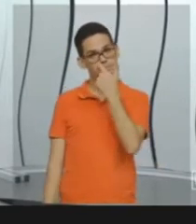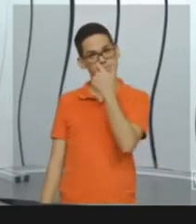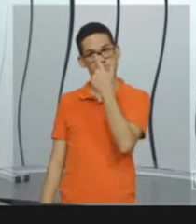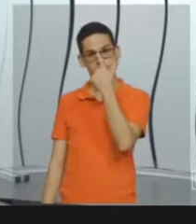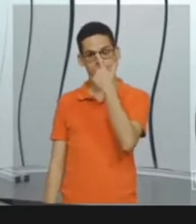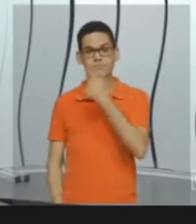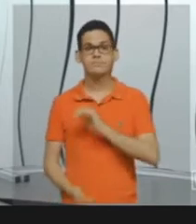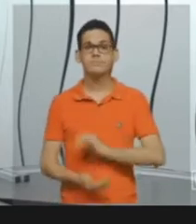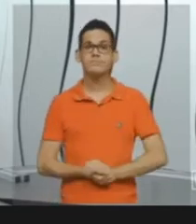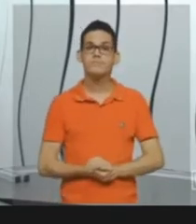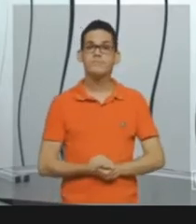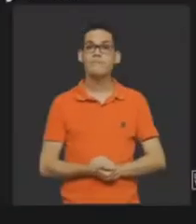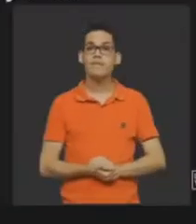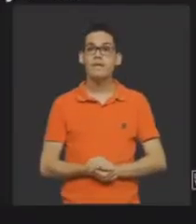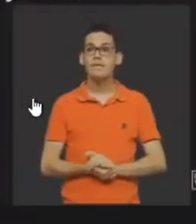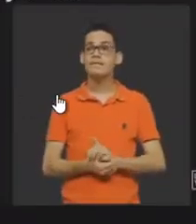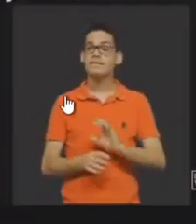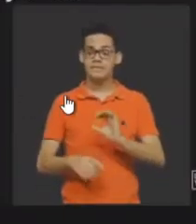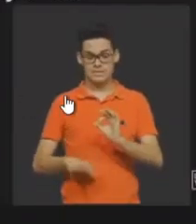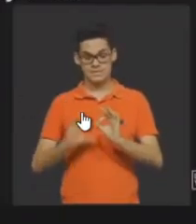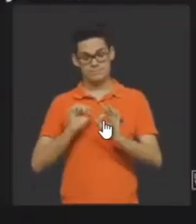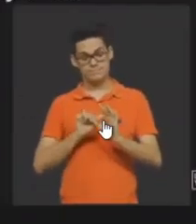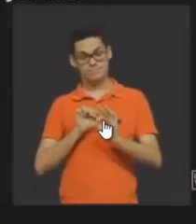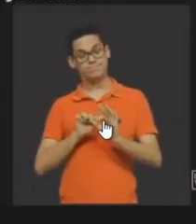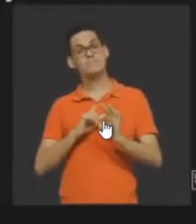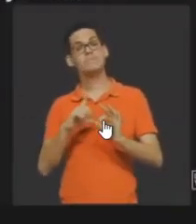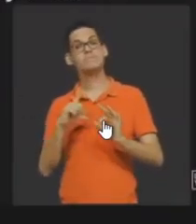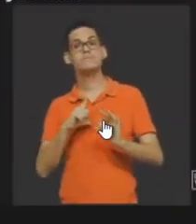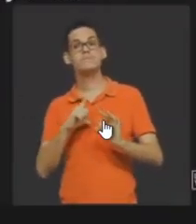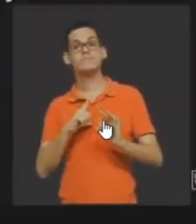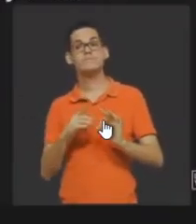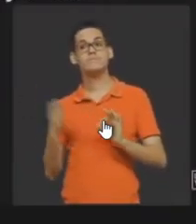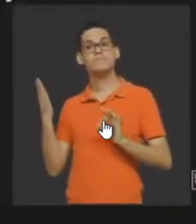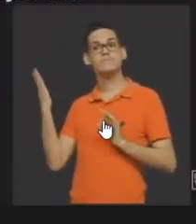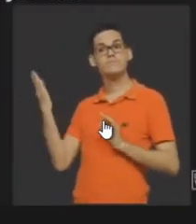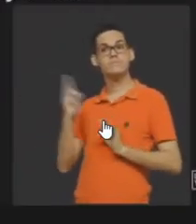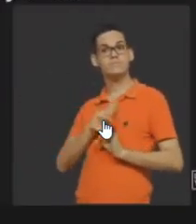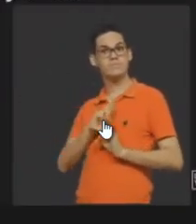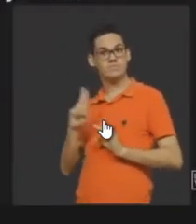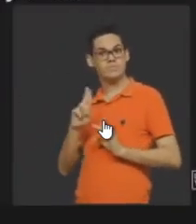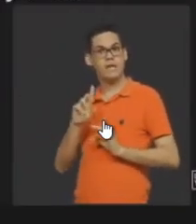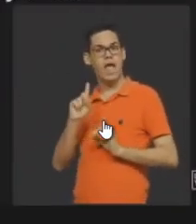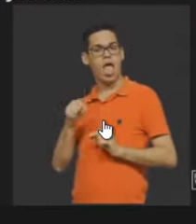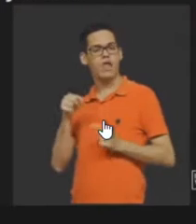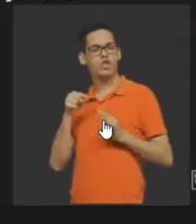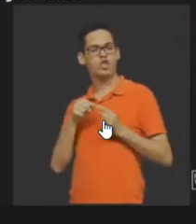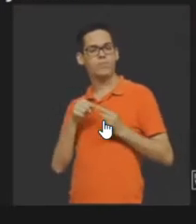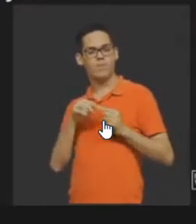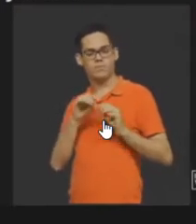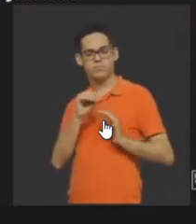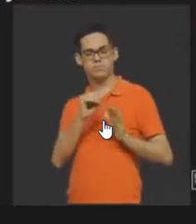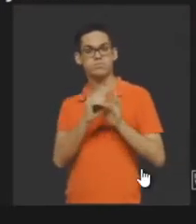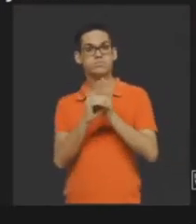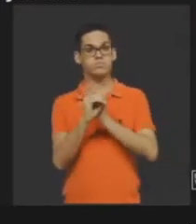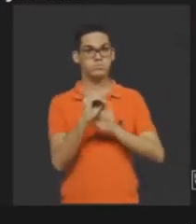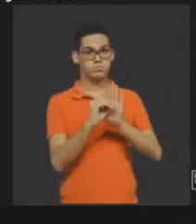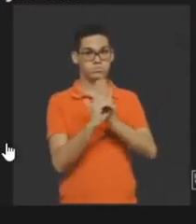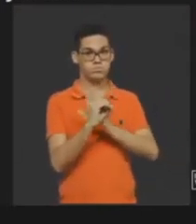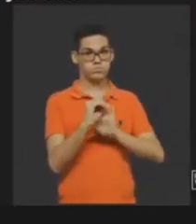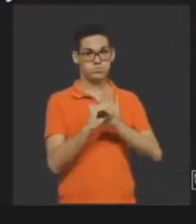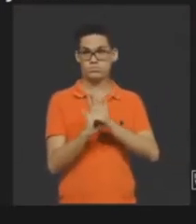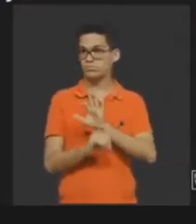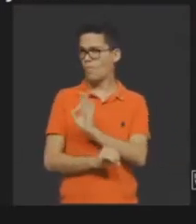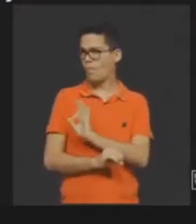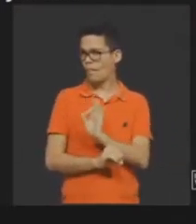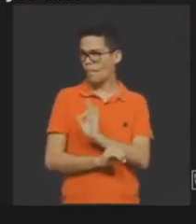O que mais temos no núcleo? Nucléolo. O nucléolo é uma estrutura esférica, só que ela não possui